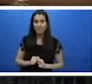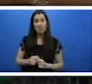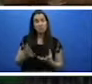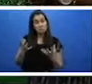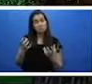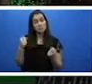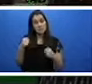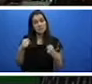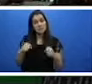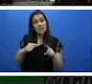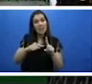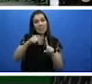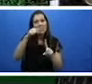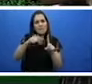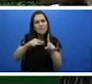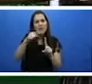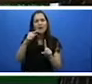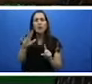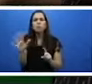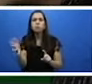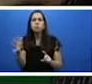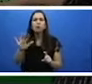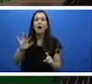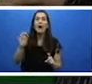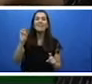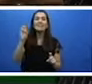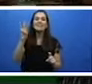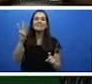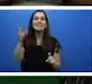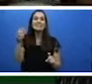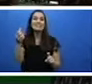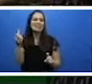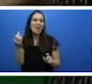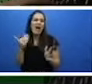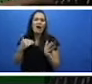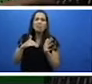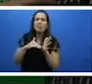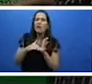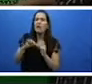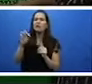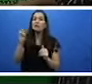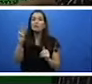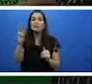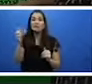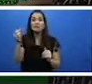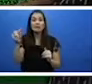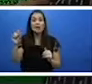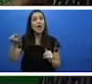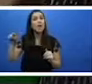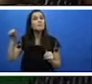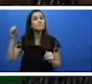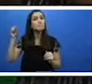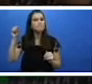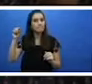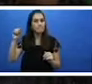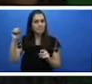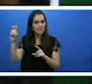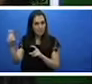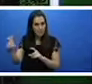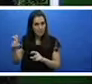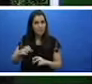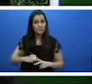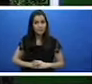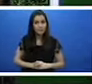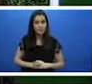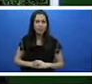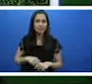manter a temperatura em torno de 36, 36,5 graus, tá? Então, é por isso que